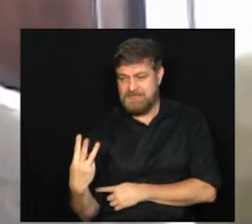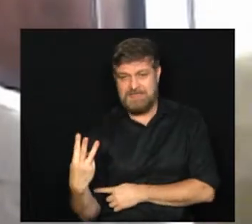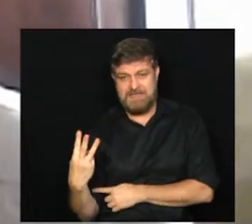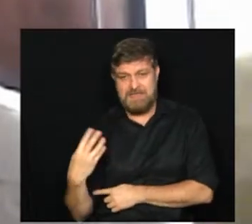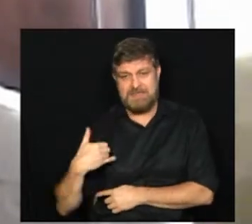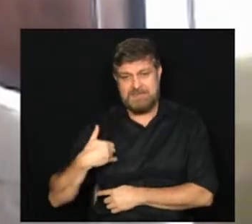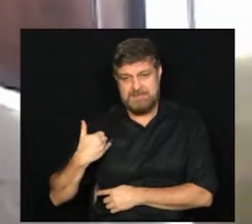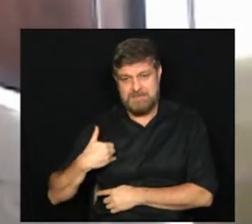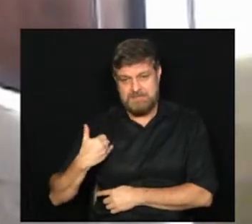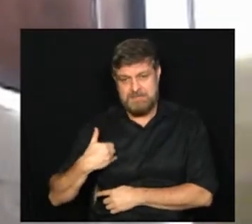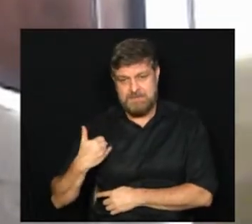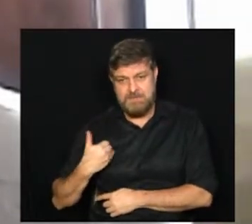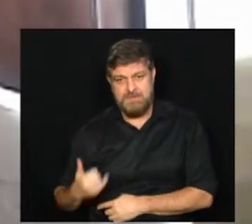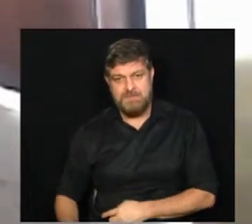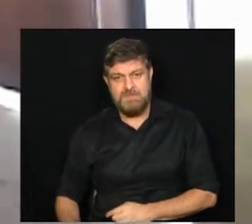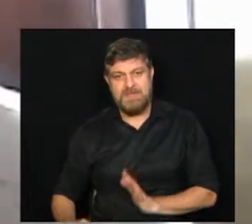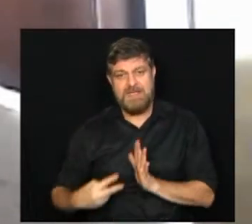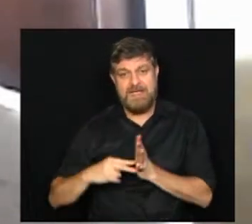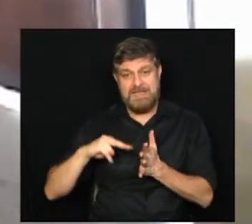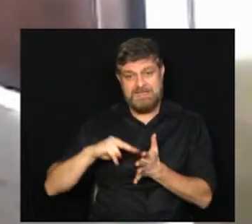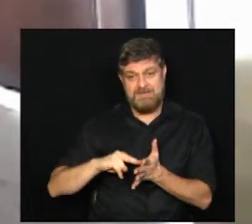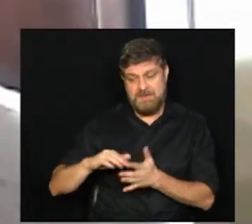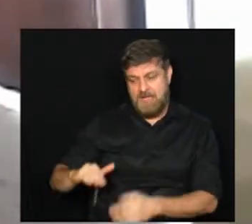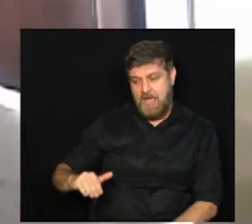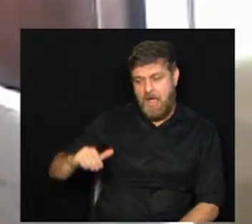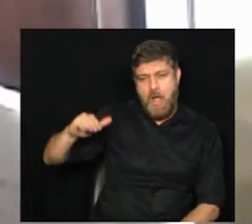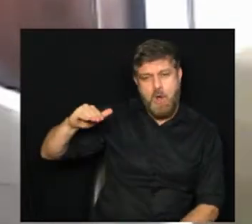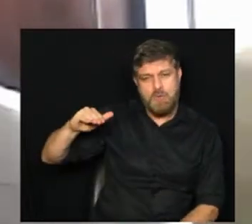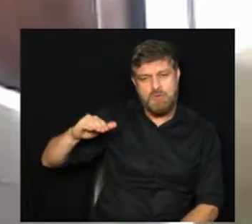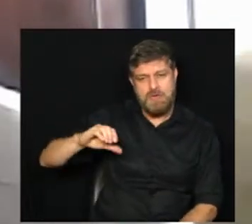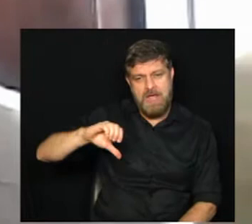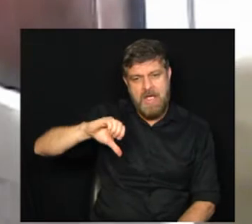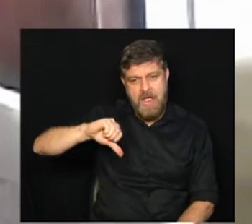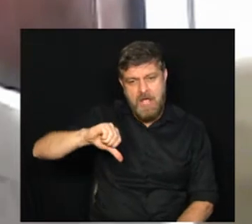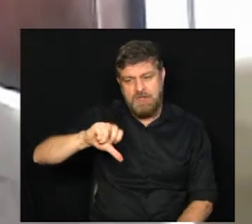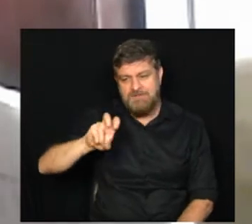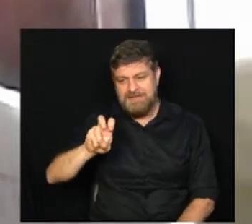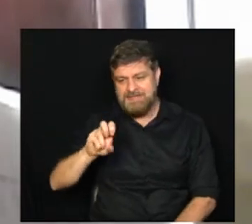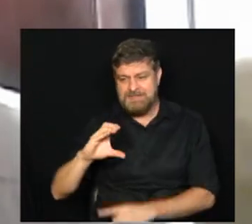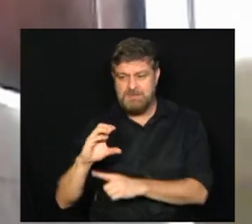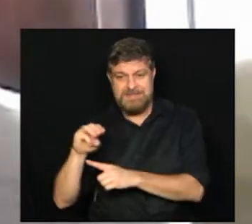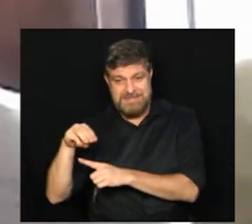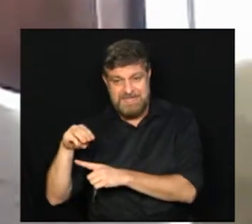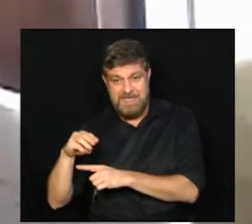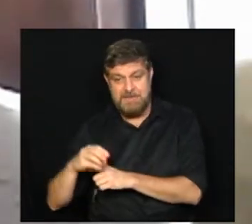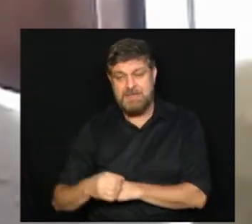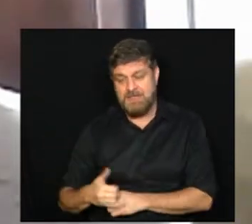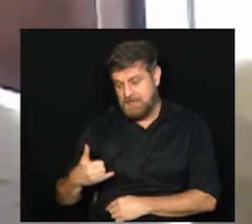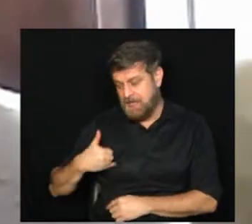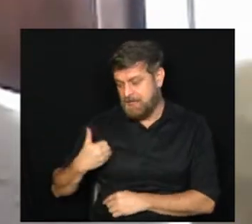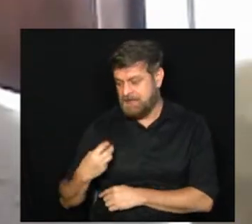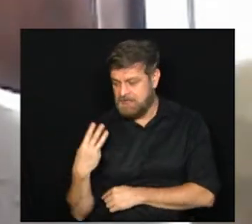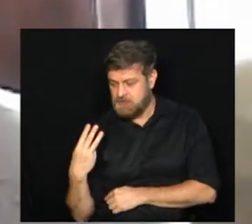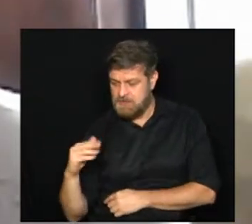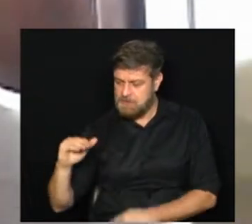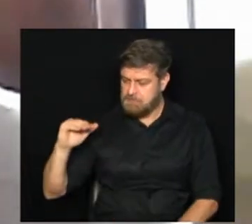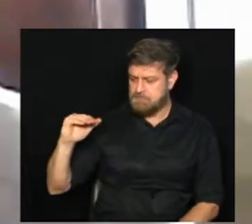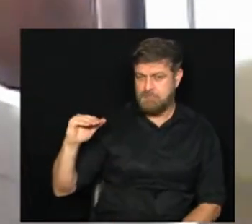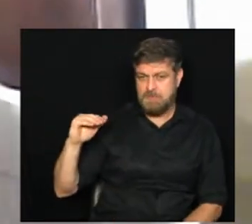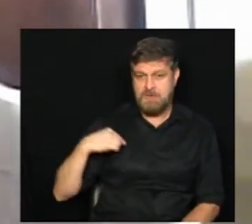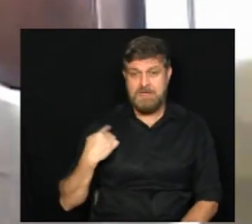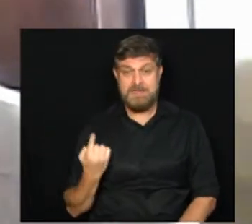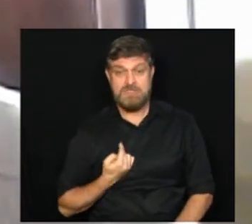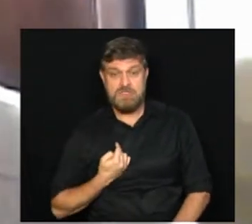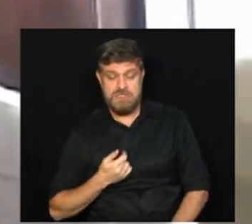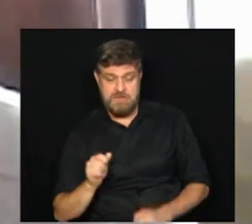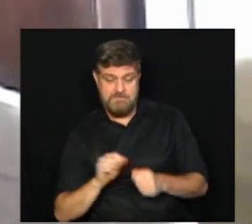95 centímetros, que é a altura média de uma criança de 3 anos. Então, se a gente produz um espaço